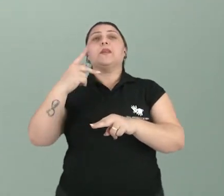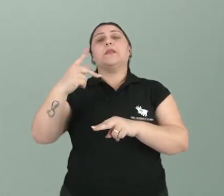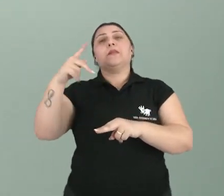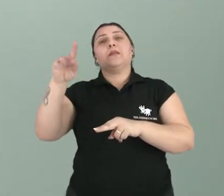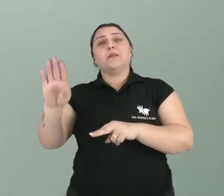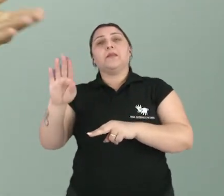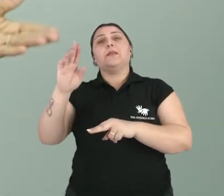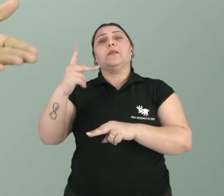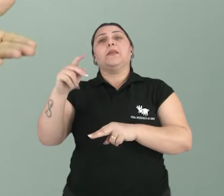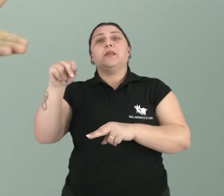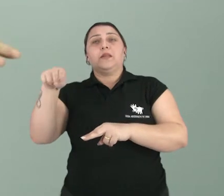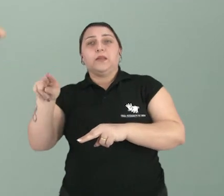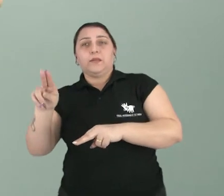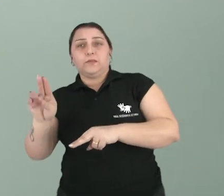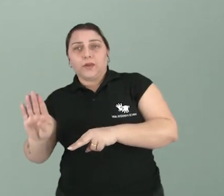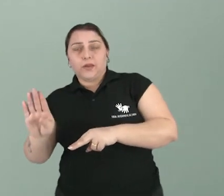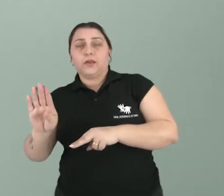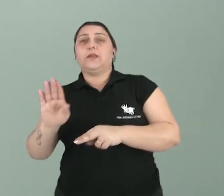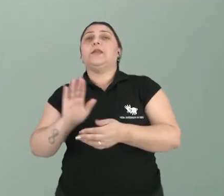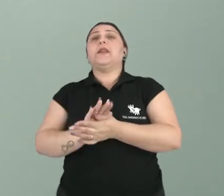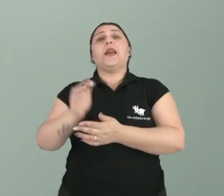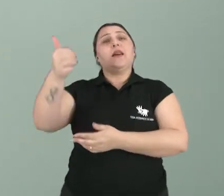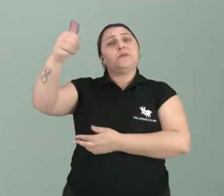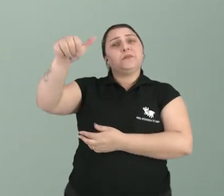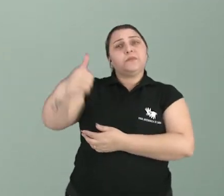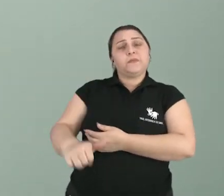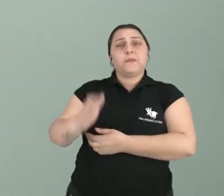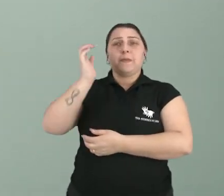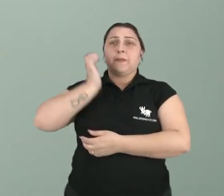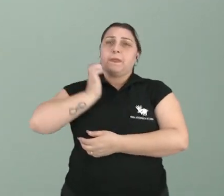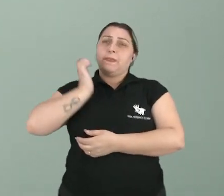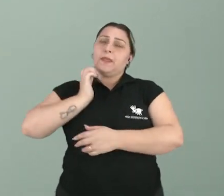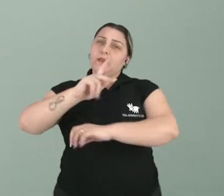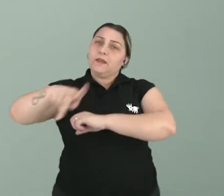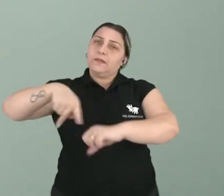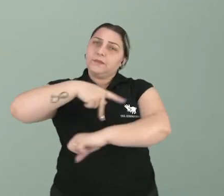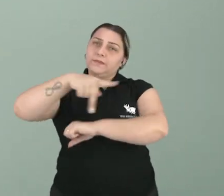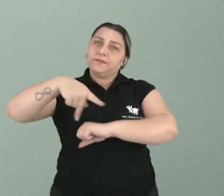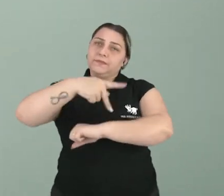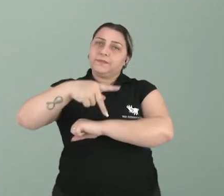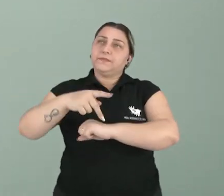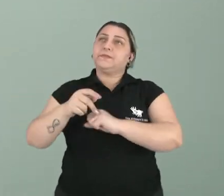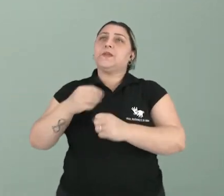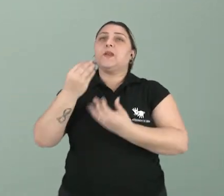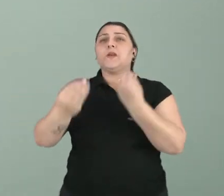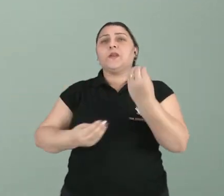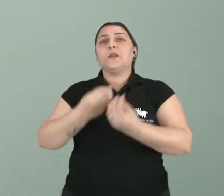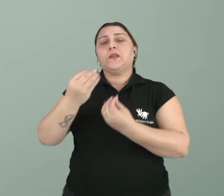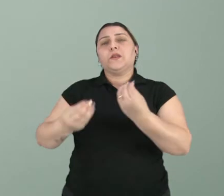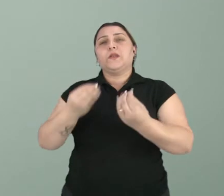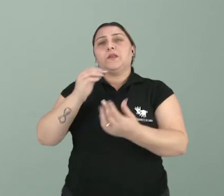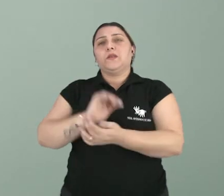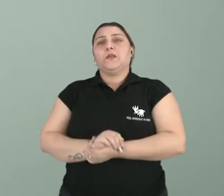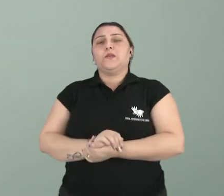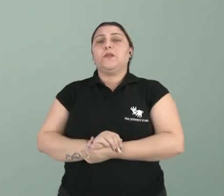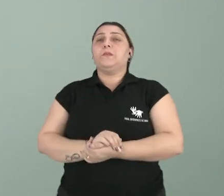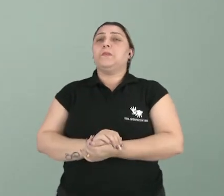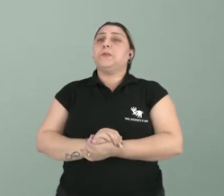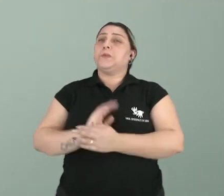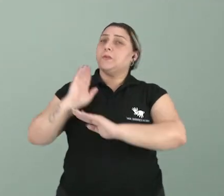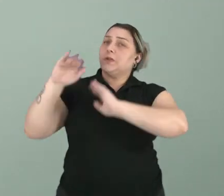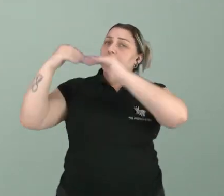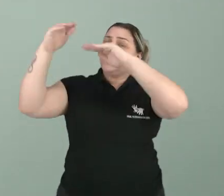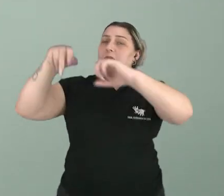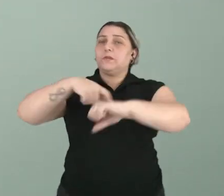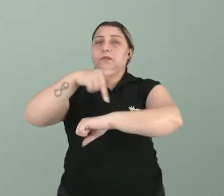Bruto, PNB, renda per capita. É analisando a riqueza daquele país, como está o